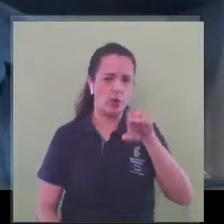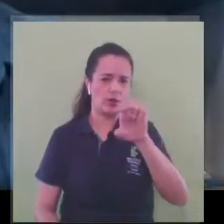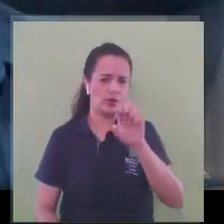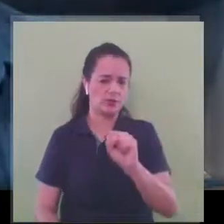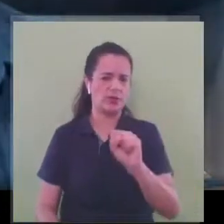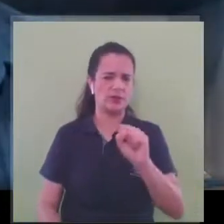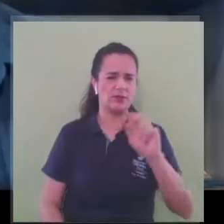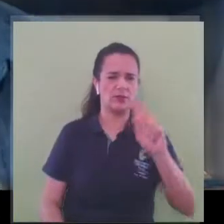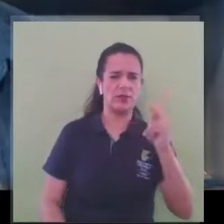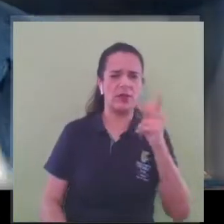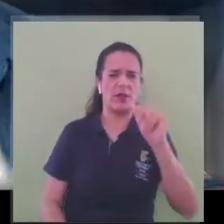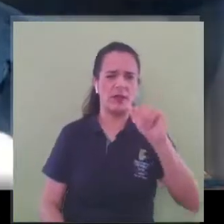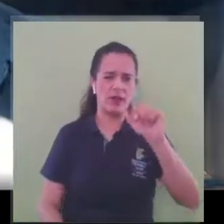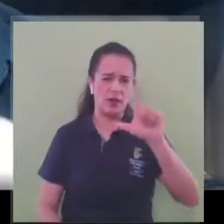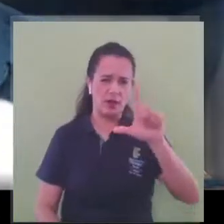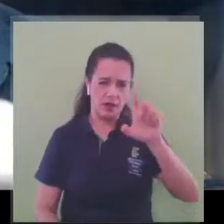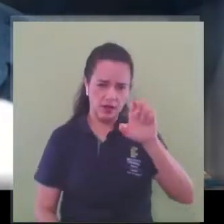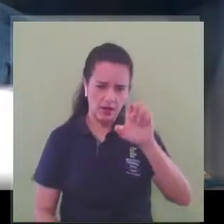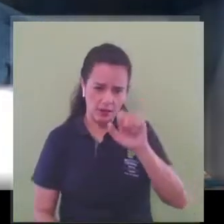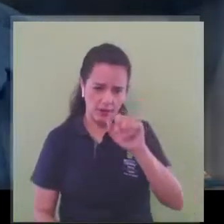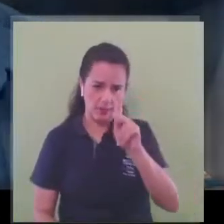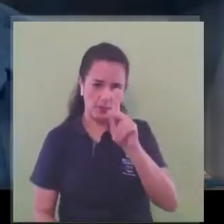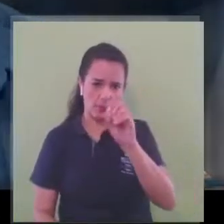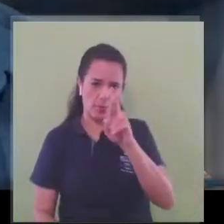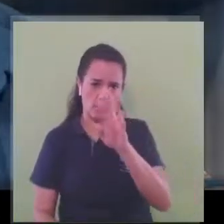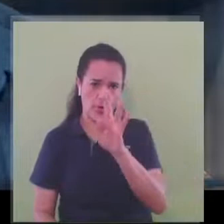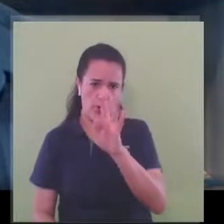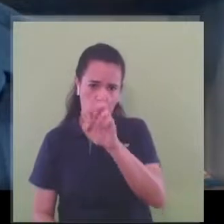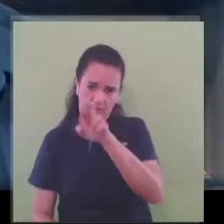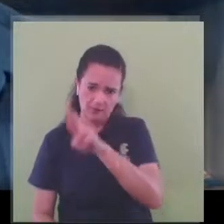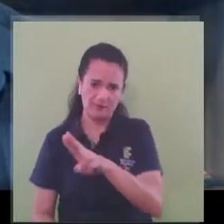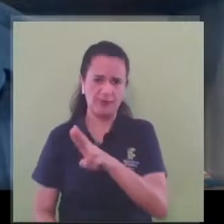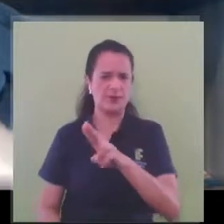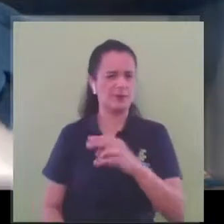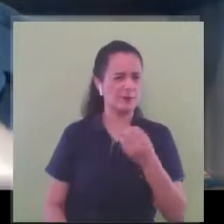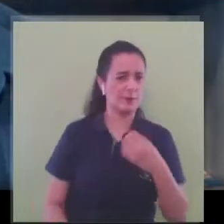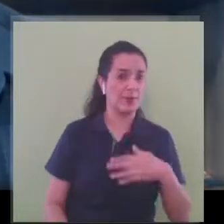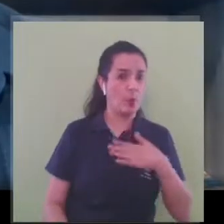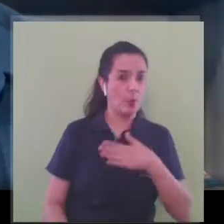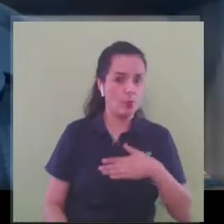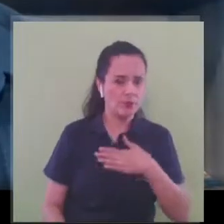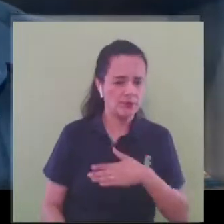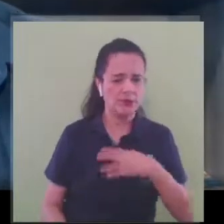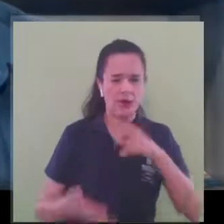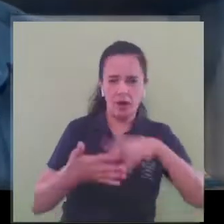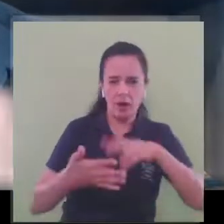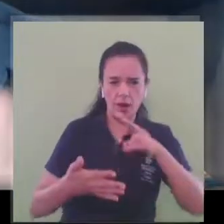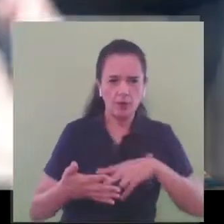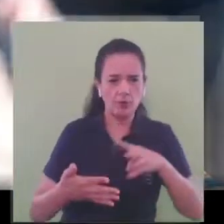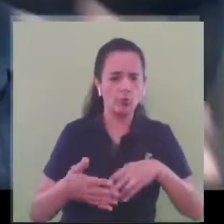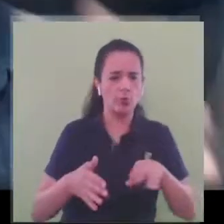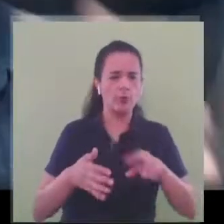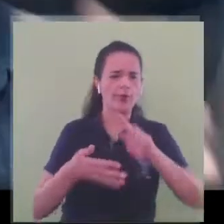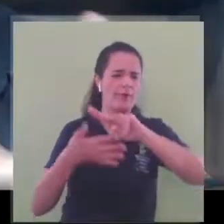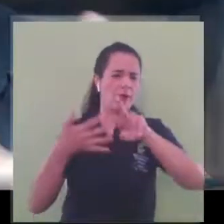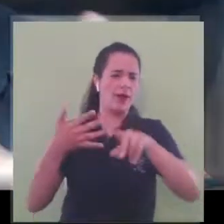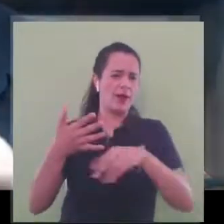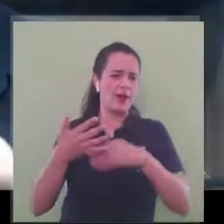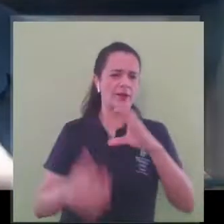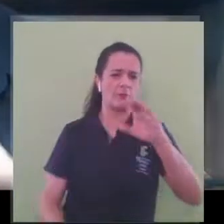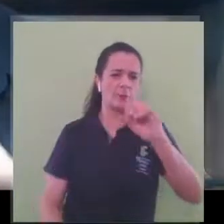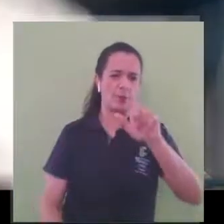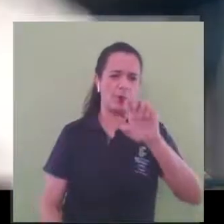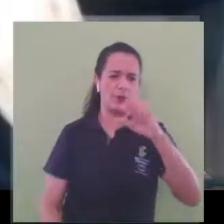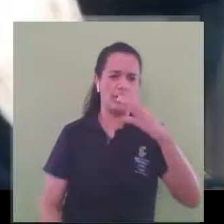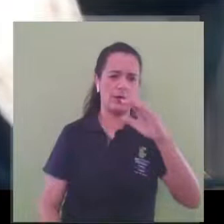Hobbit, Os Seus Anéis, são obras boas. Para iniciar, o gosto pela leitura. Coleção Vagalume, né? Uma vez que há o gosto